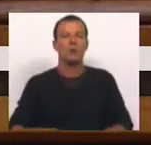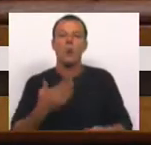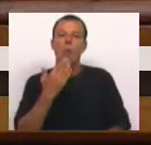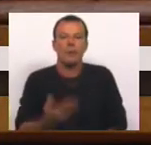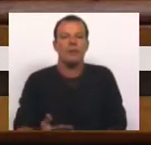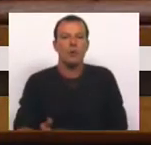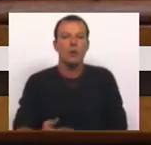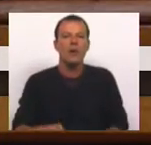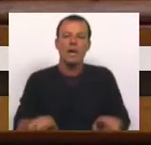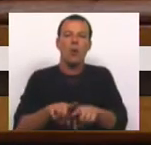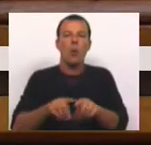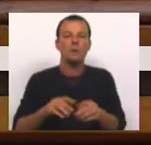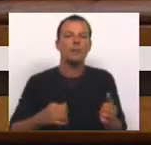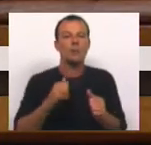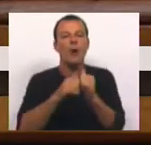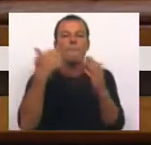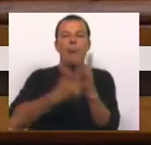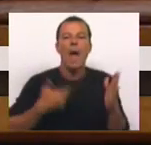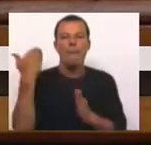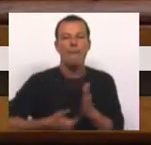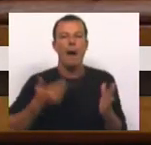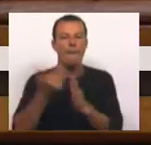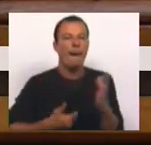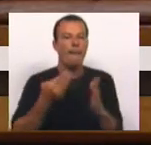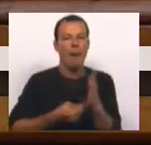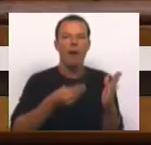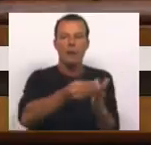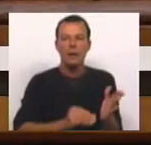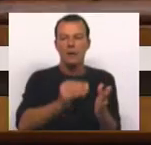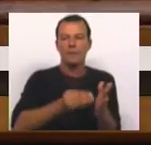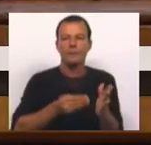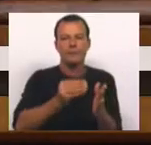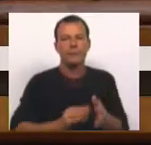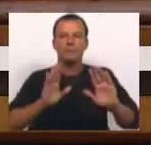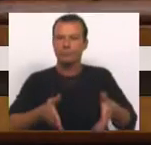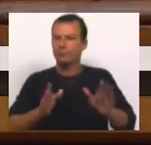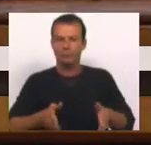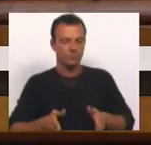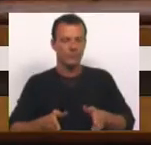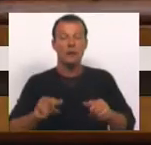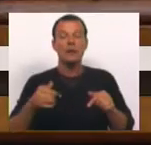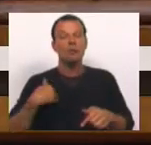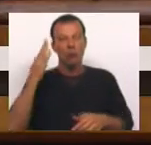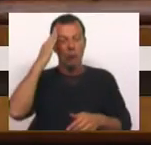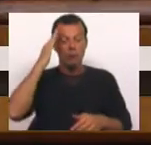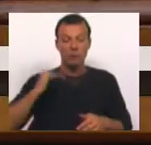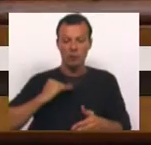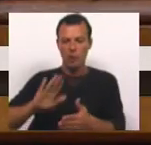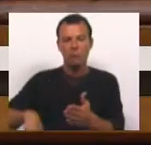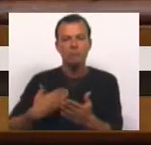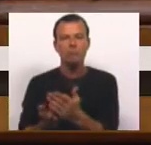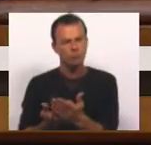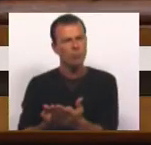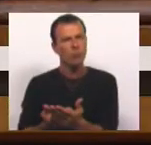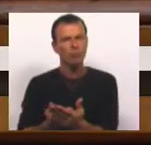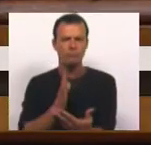inferno burocrático que aumenta a ansiedade e o sofrimento do doente. Neste aspecto, parece-nos que propomos um processo cauteloso